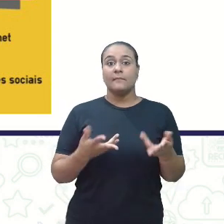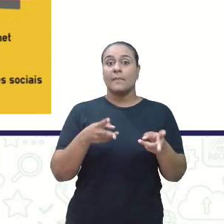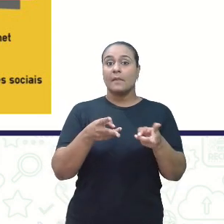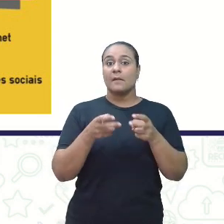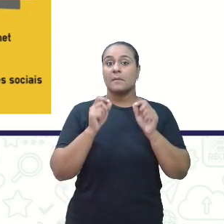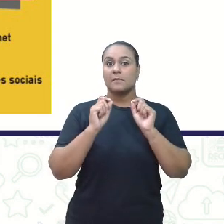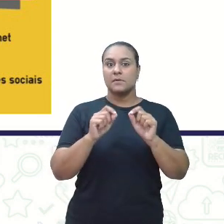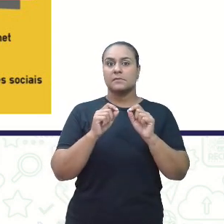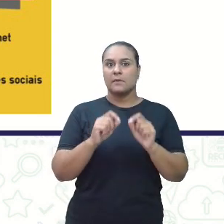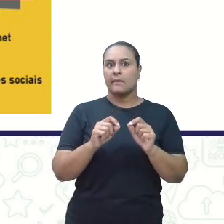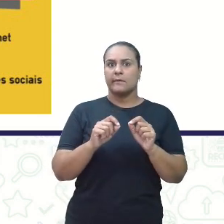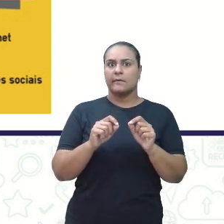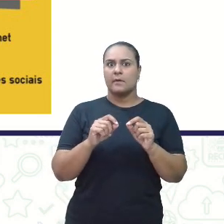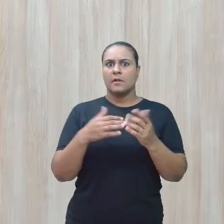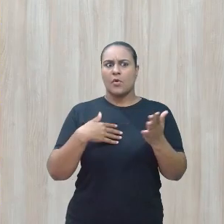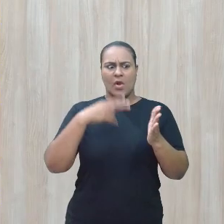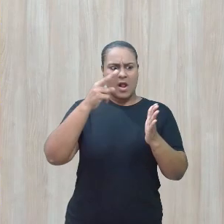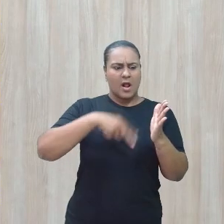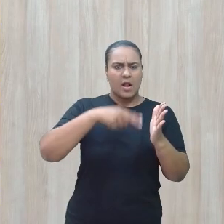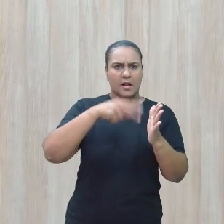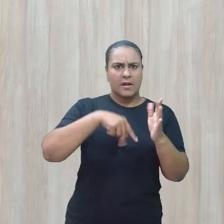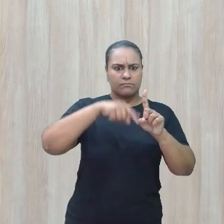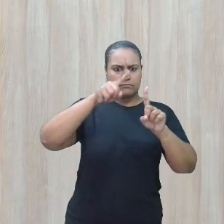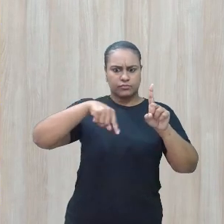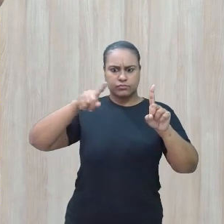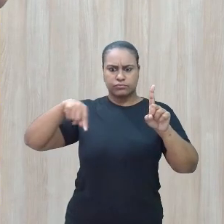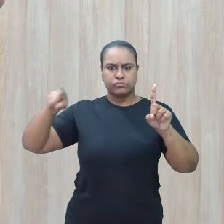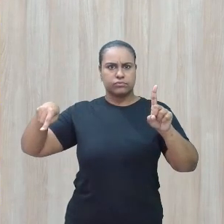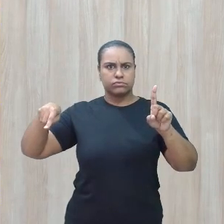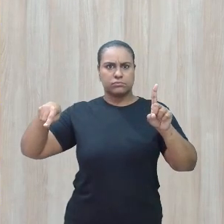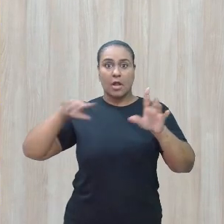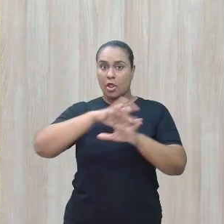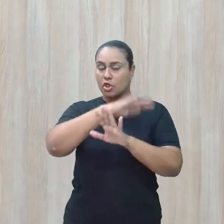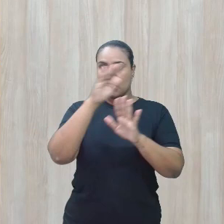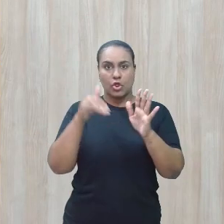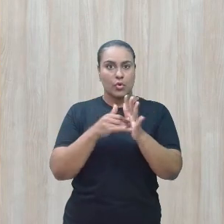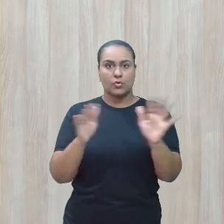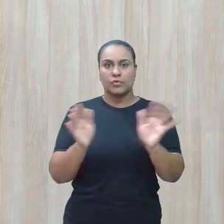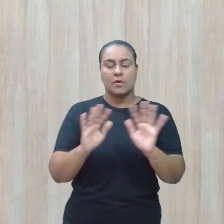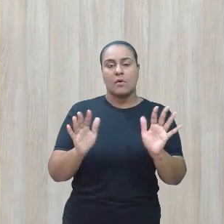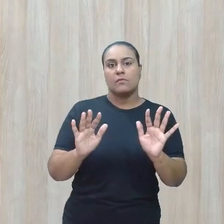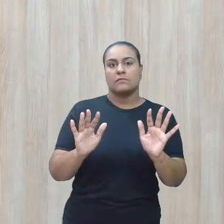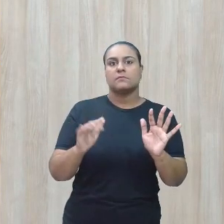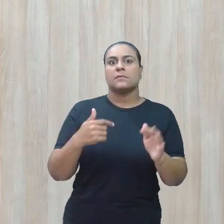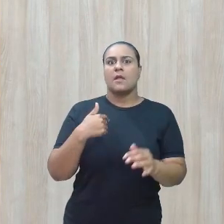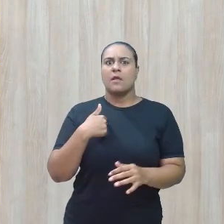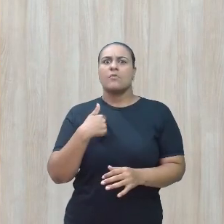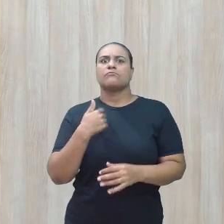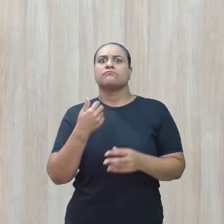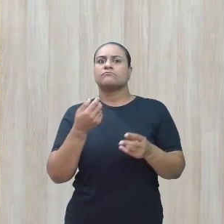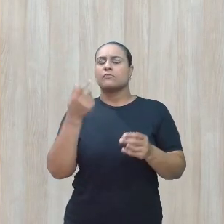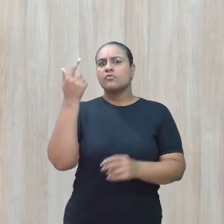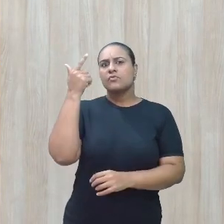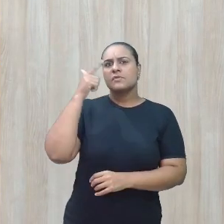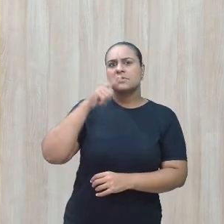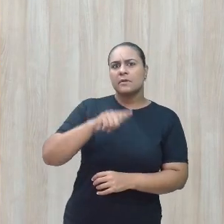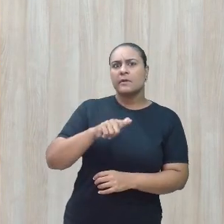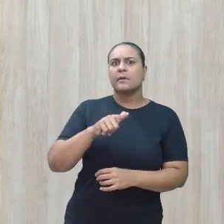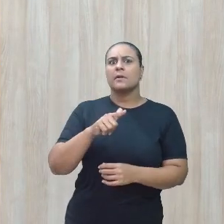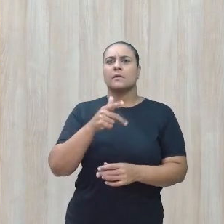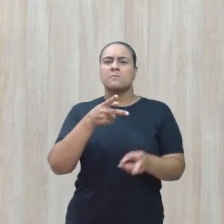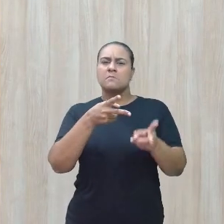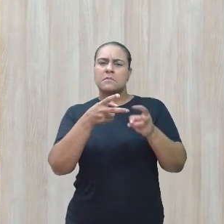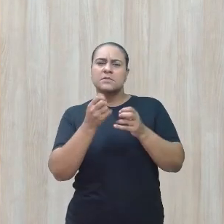nem explorei o gráfico todo, mas eu já coloquei para vocês algumas conclusões que a gente vai tirando